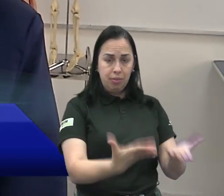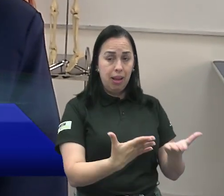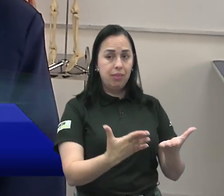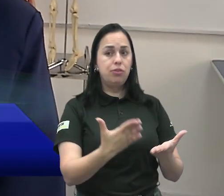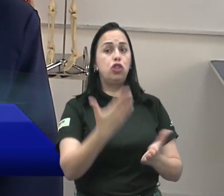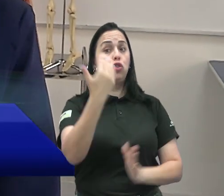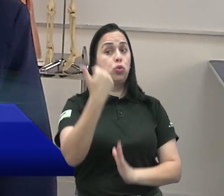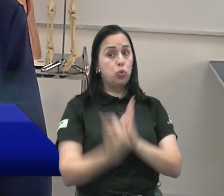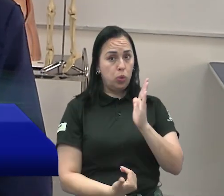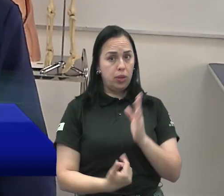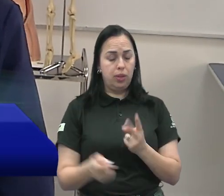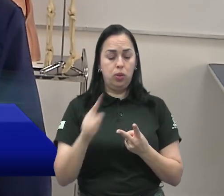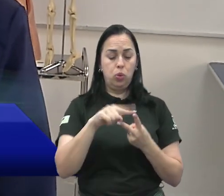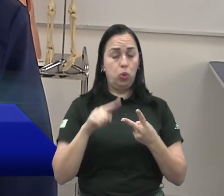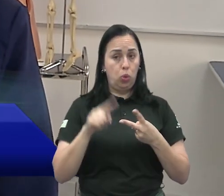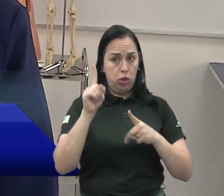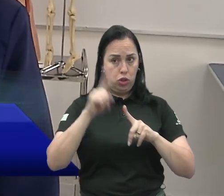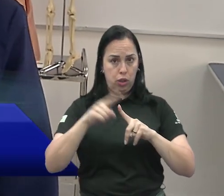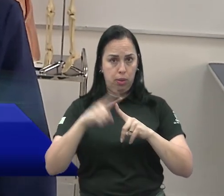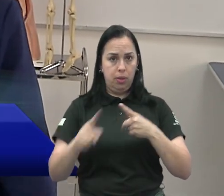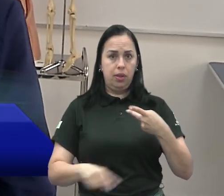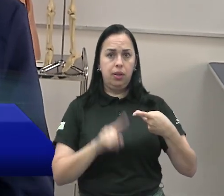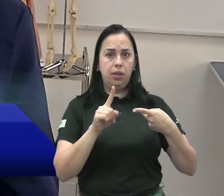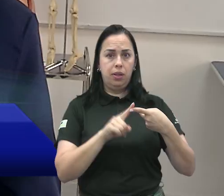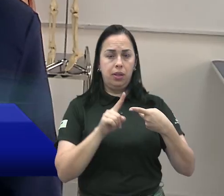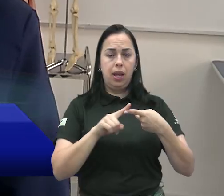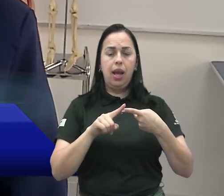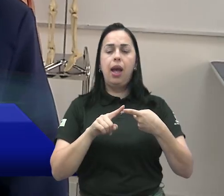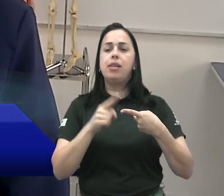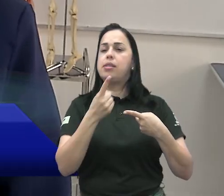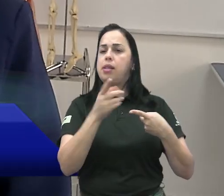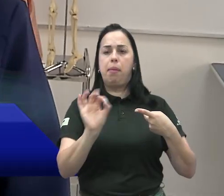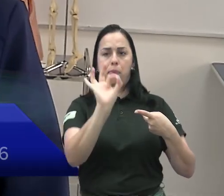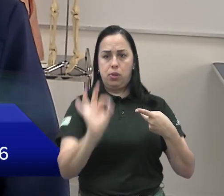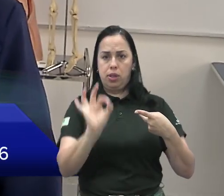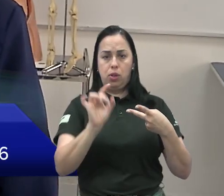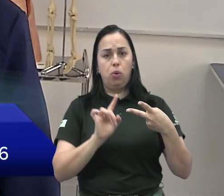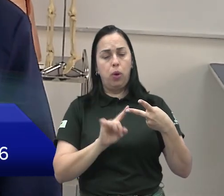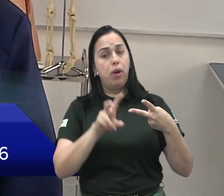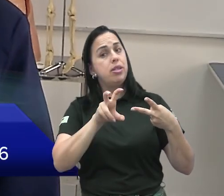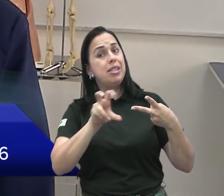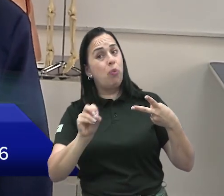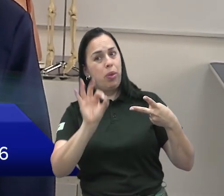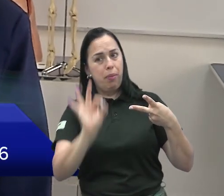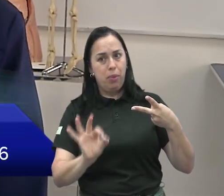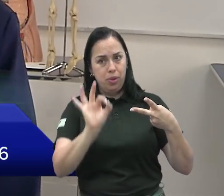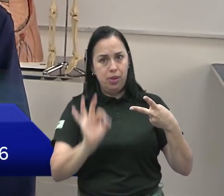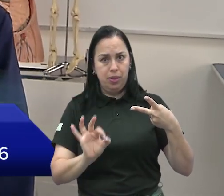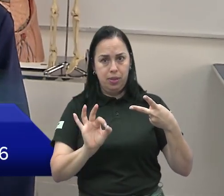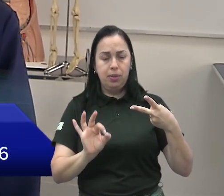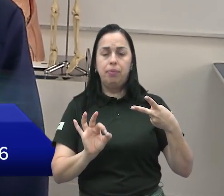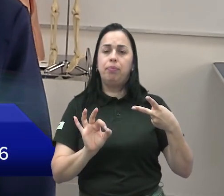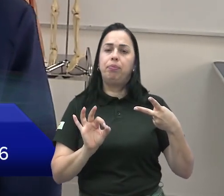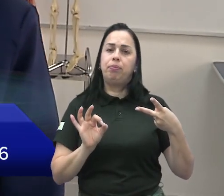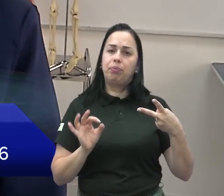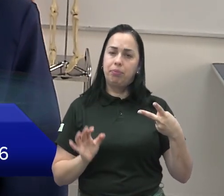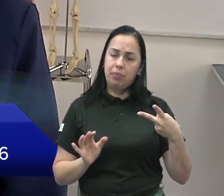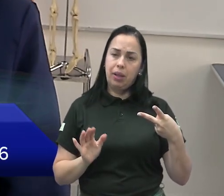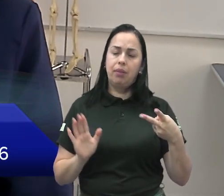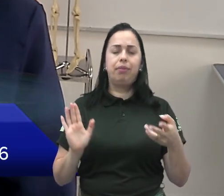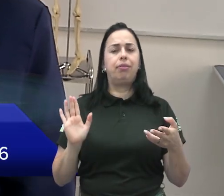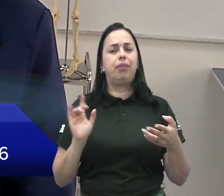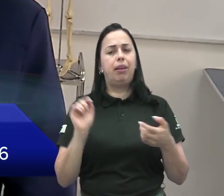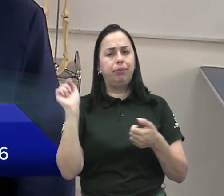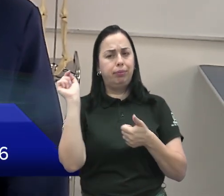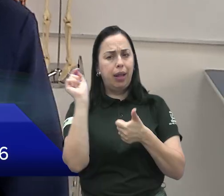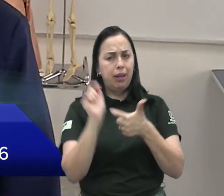Bolsa Social, que ela tem duas modalidades, ou a integral, que é 100%, ou a parcial de 50% do valor do curso.